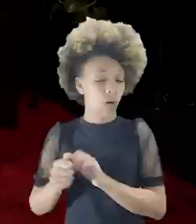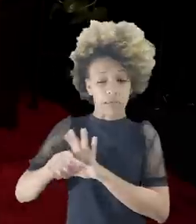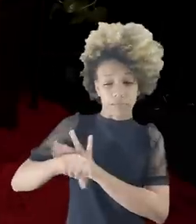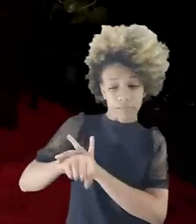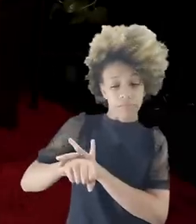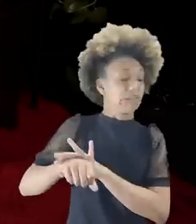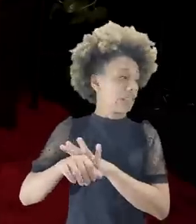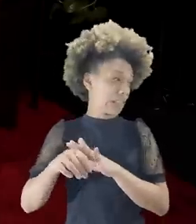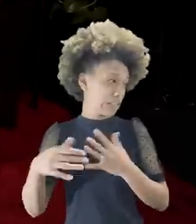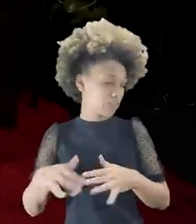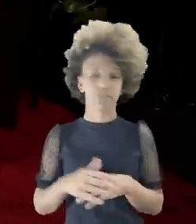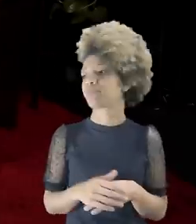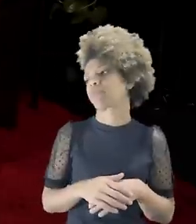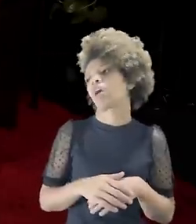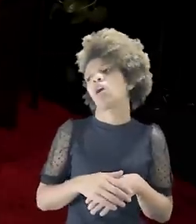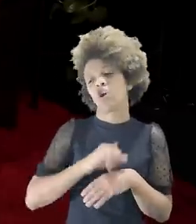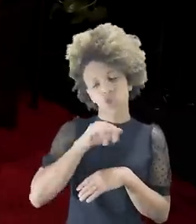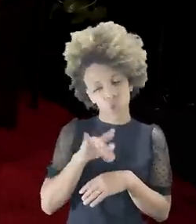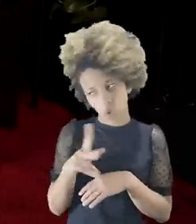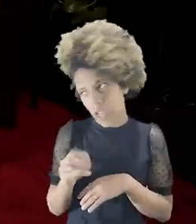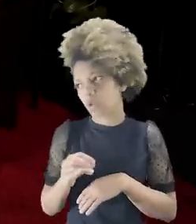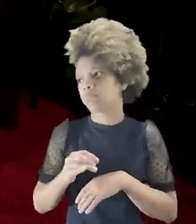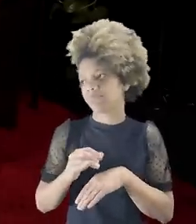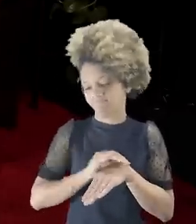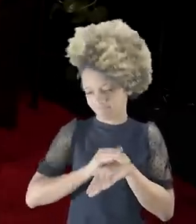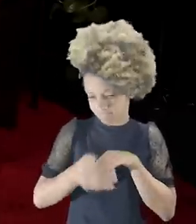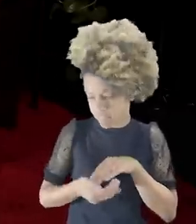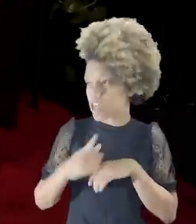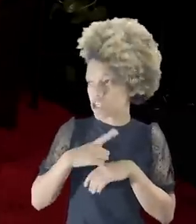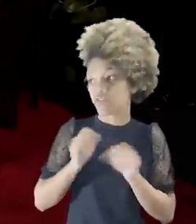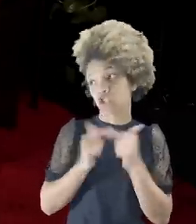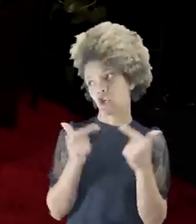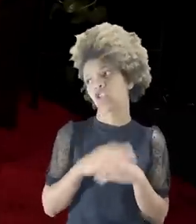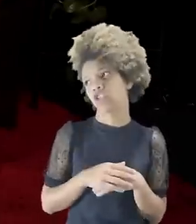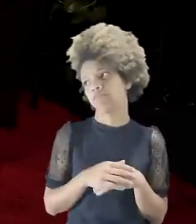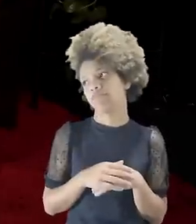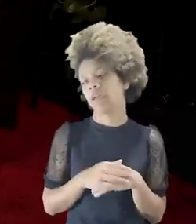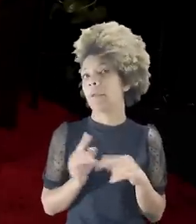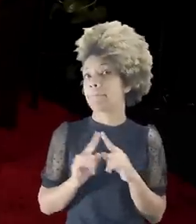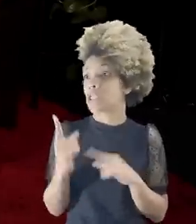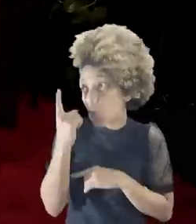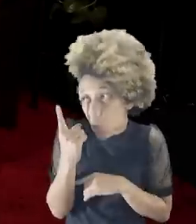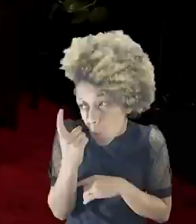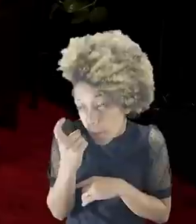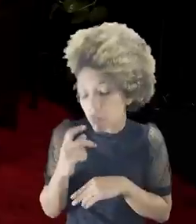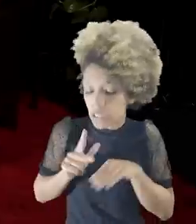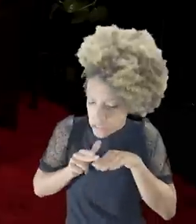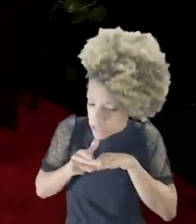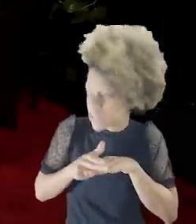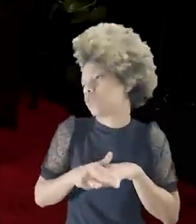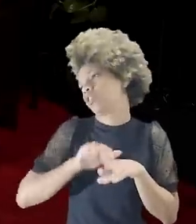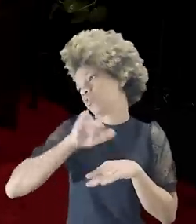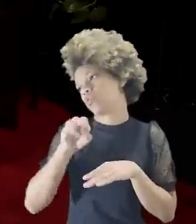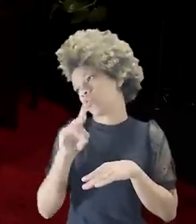mesmo tem muita eu assim eu tive sorte na minha carreira que eu nunca tive uma cirurgia não fiz